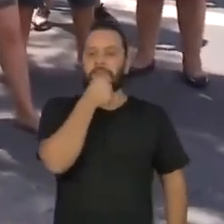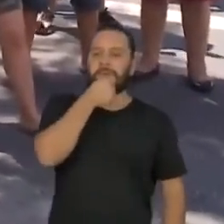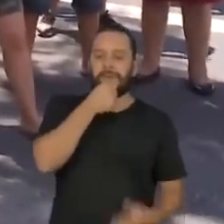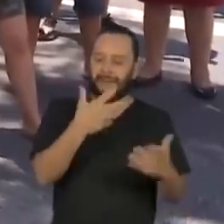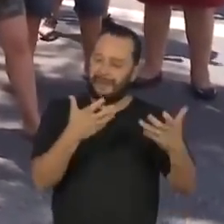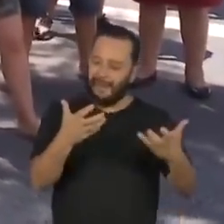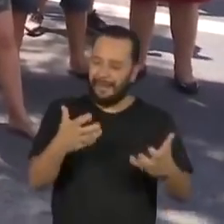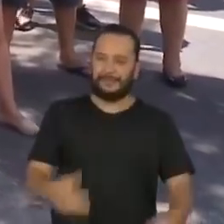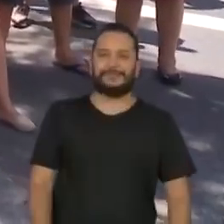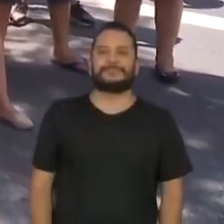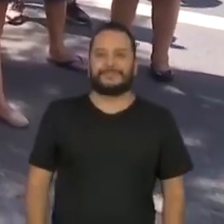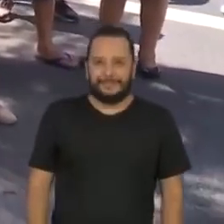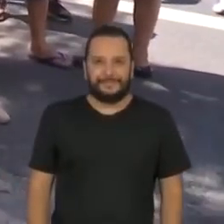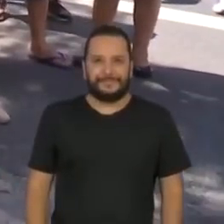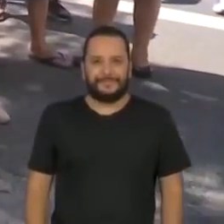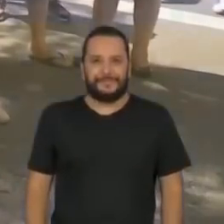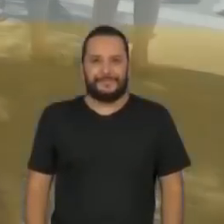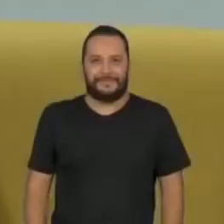Muito obrigada.